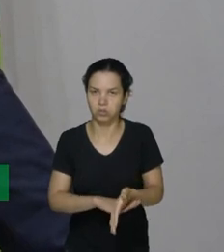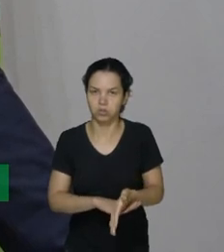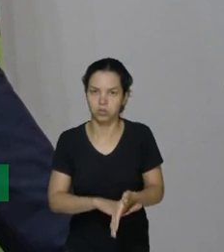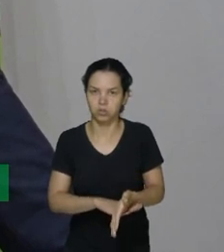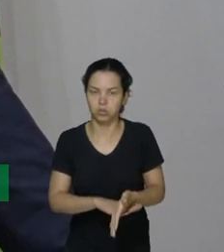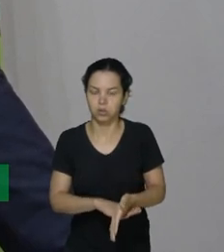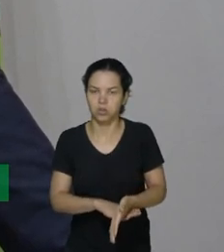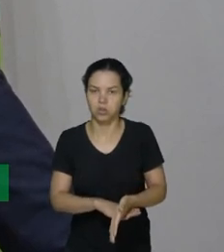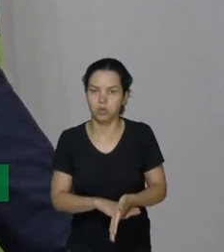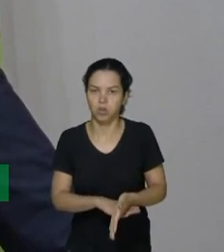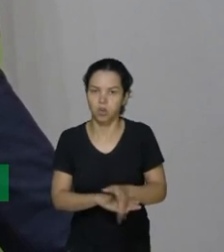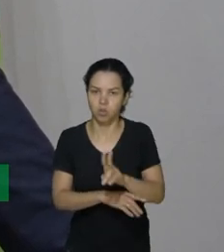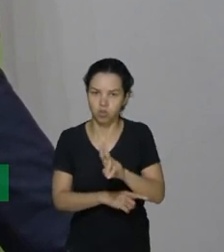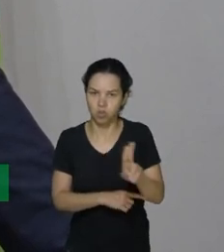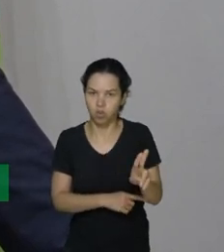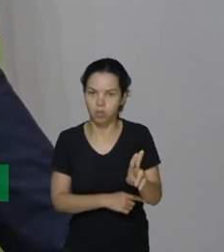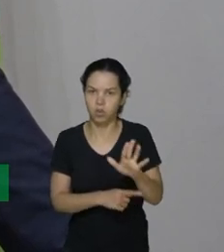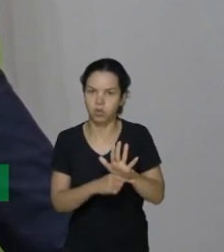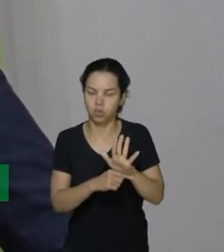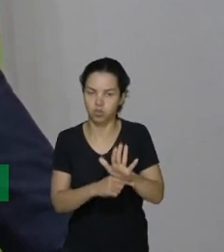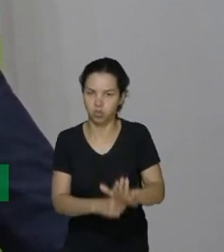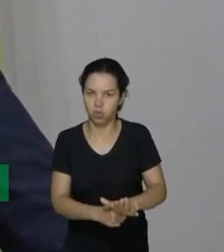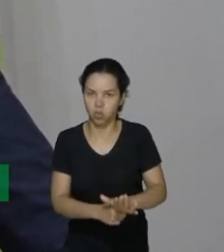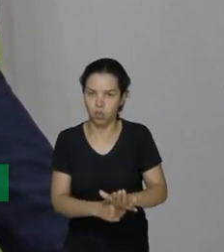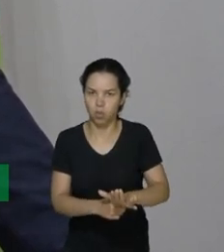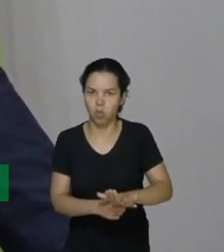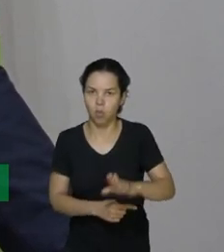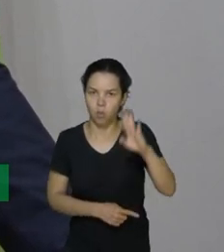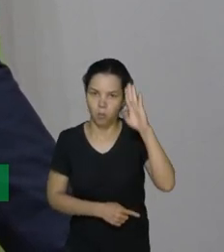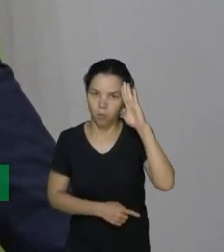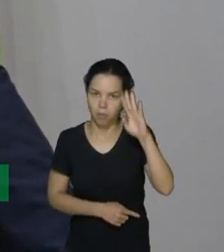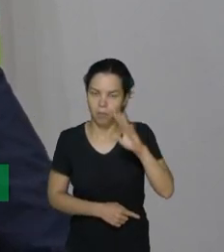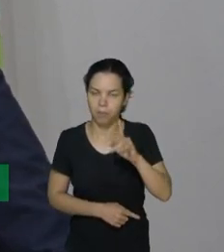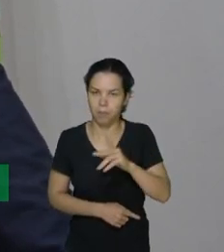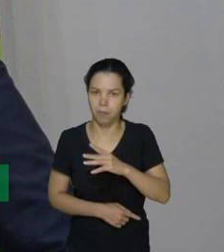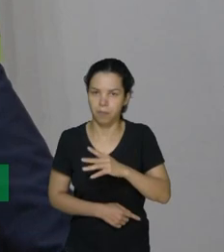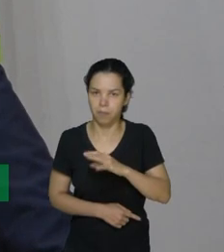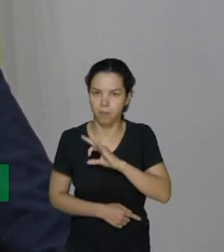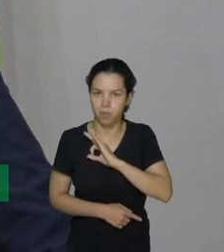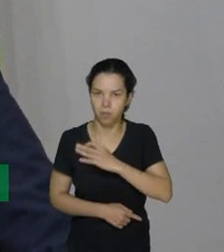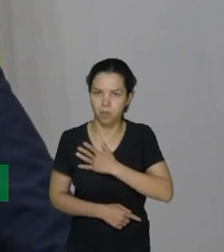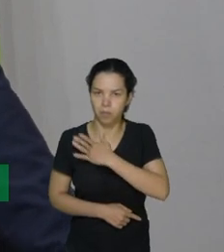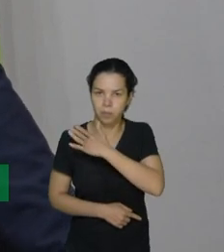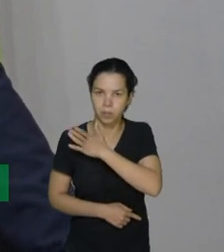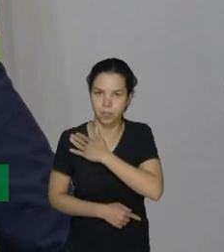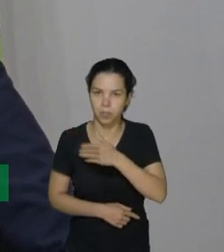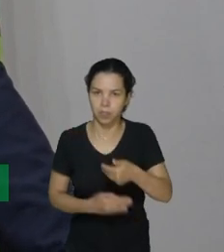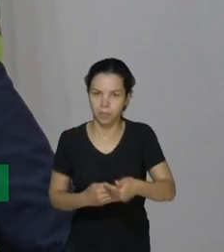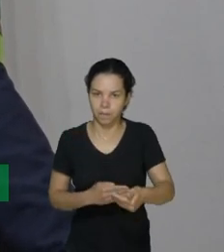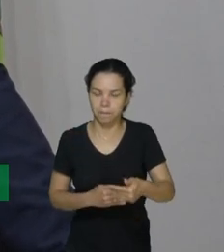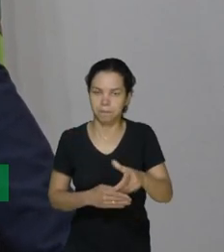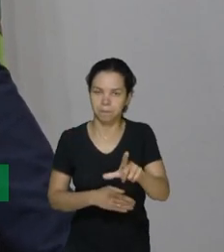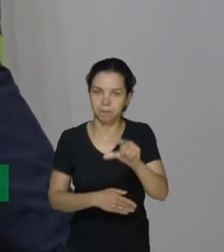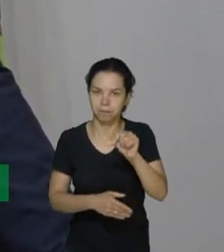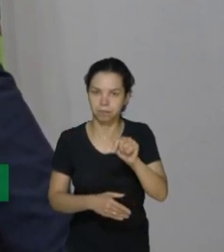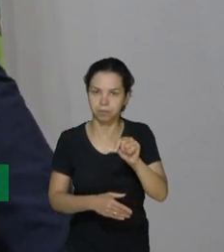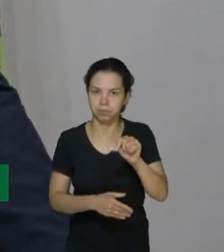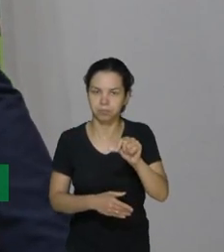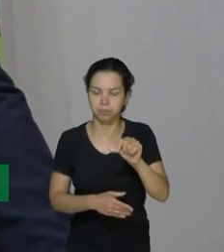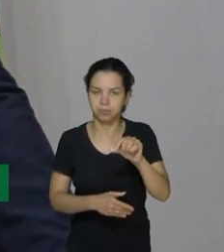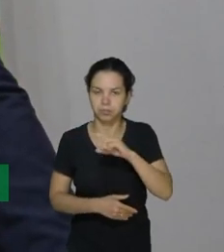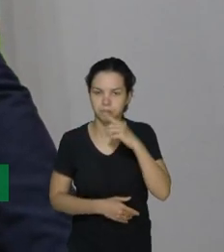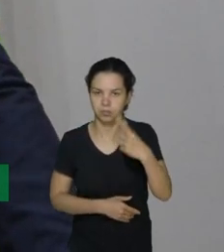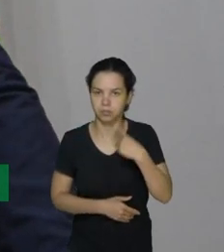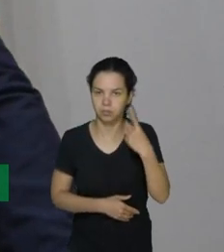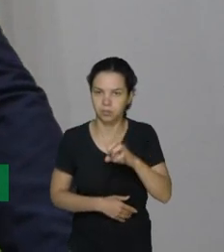Esse nome ajudou um cabo da PM, com vista a ser recém-promovido a terceiro sargento, a ser deputado estadual.